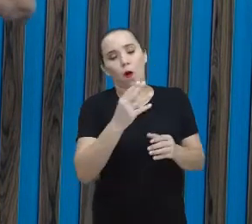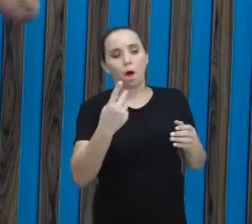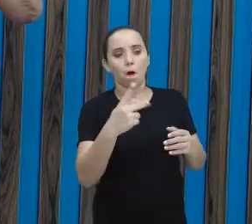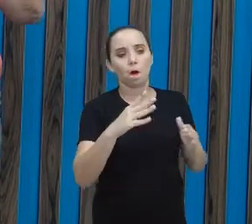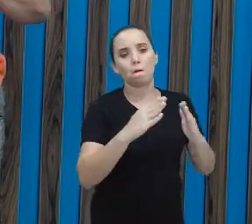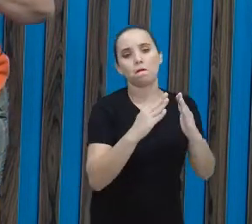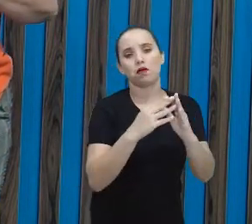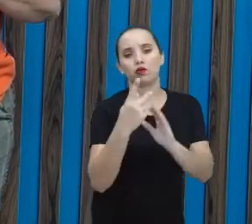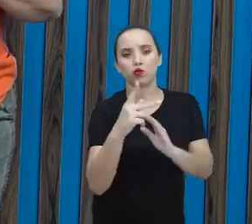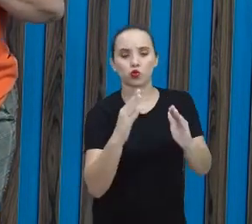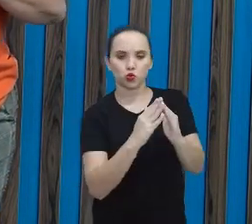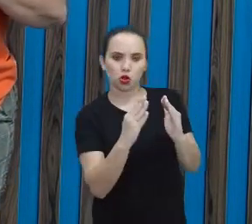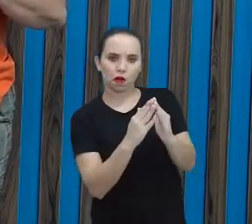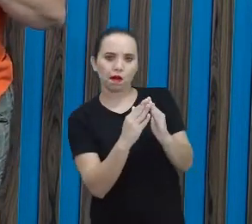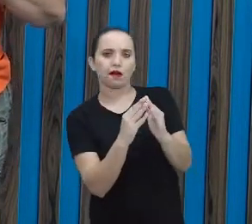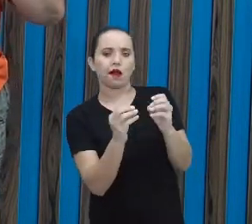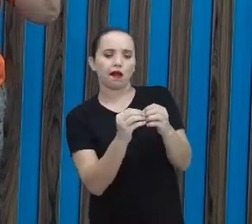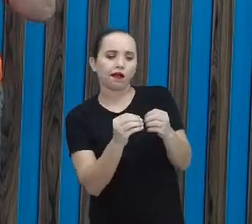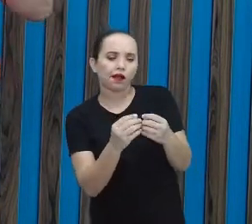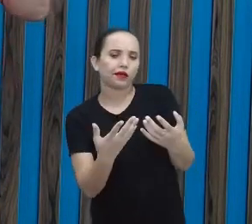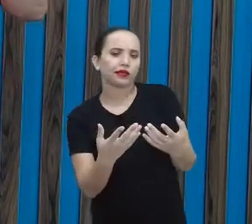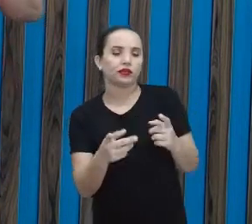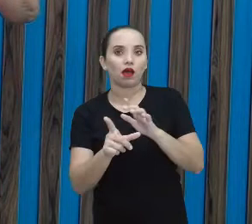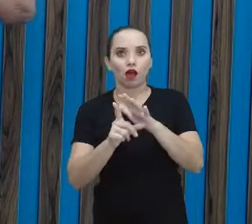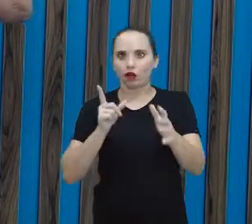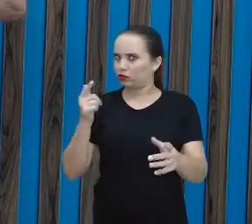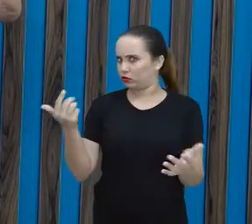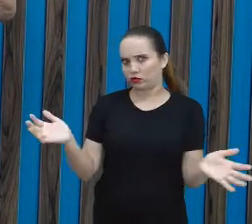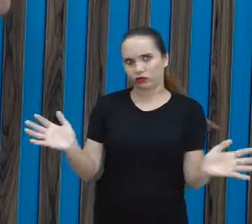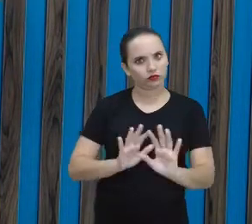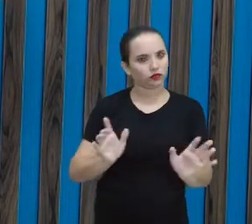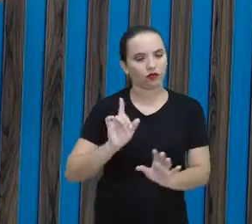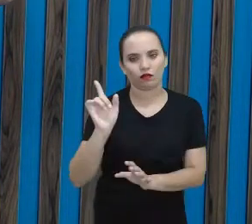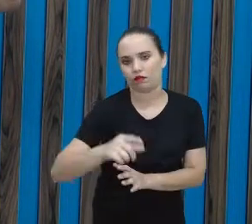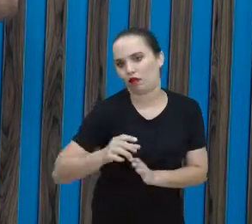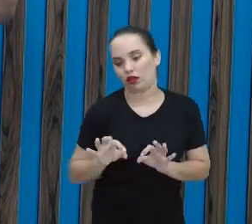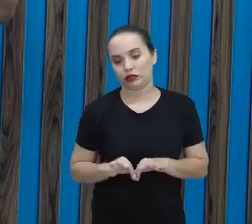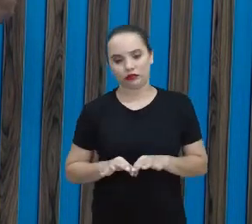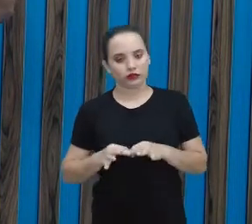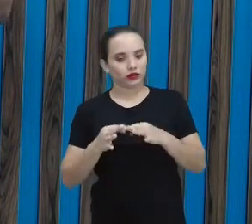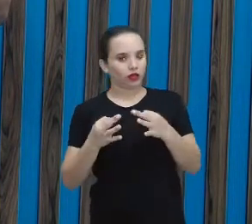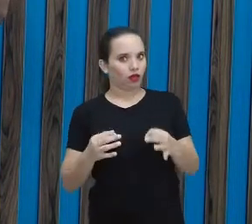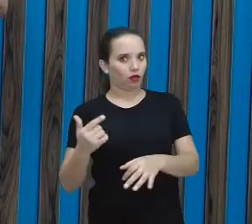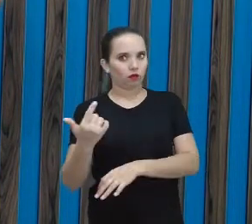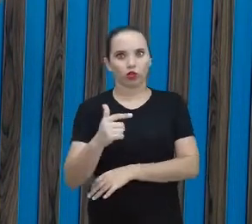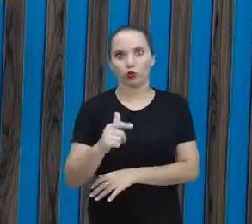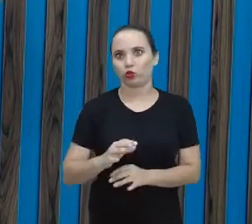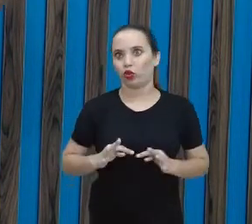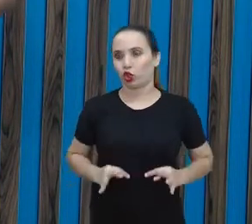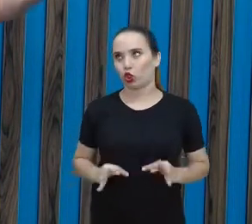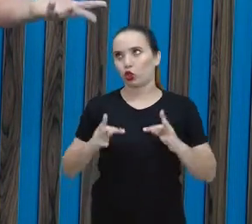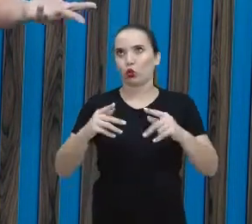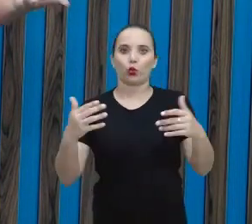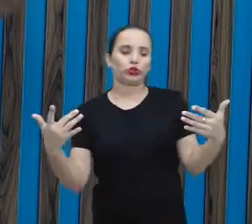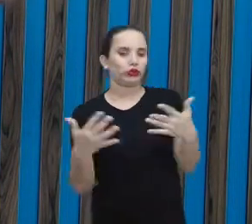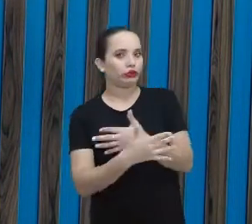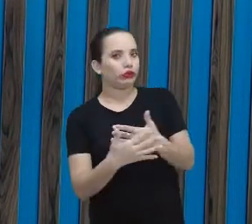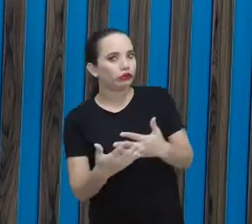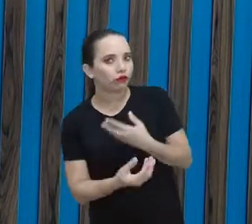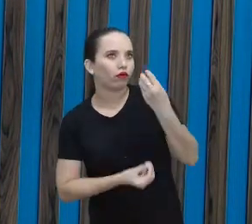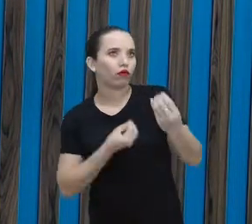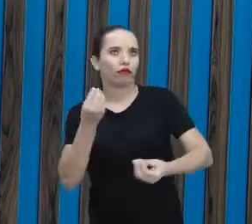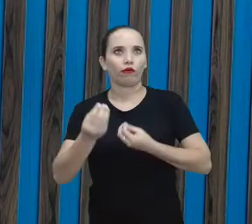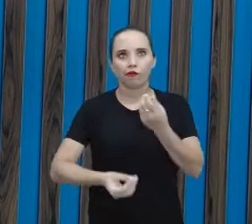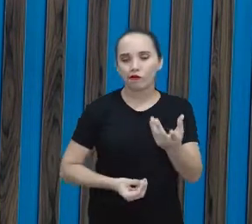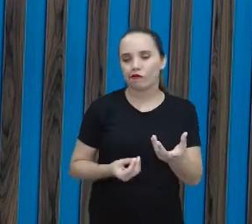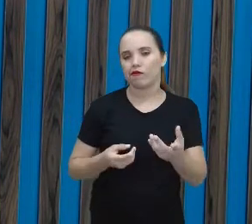queria reproduzir uma imagem, não era tão simples, não tinha gráfica em todos os lugares, em todas as cidades do Nordeste,